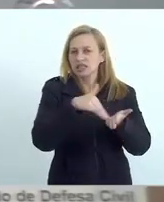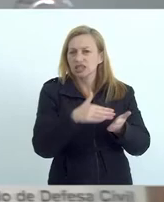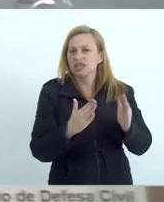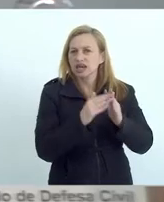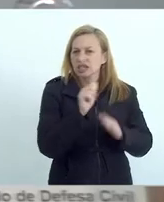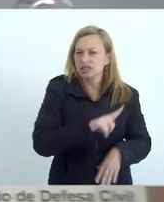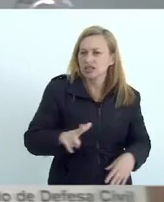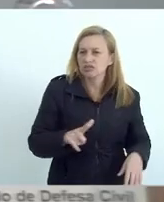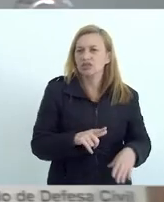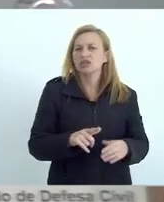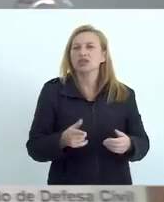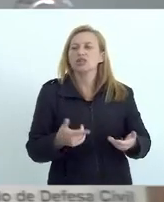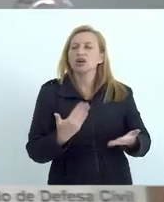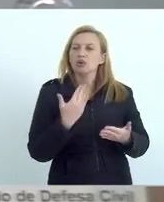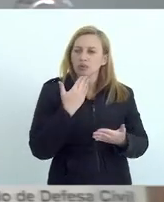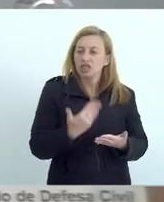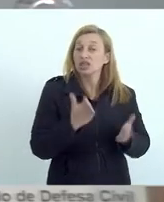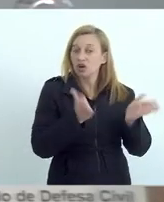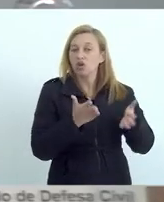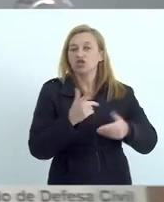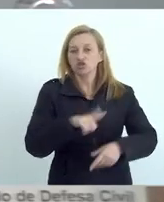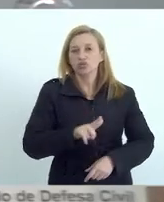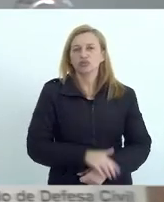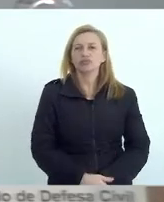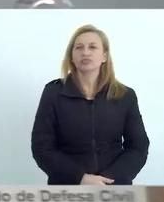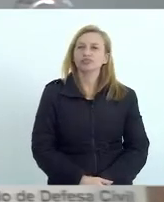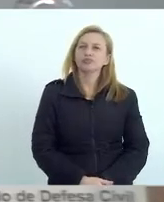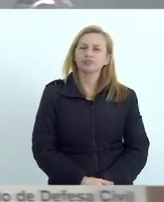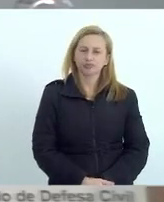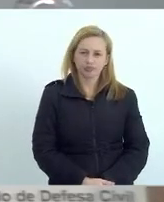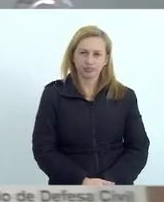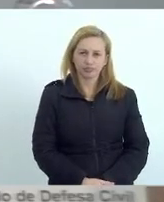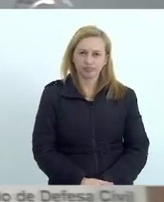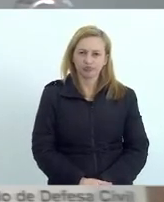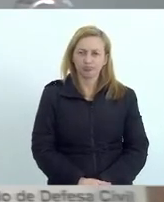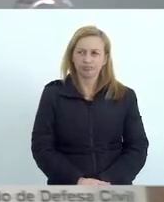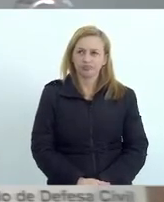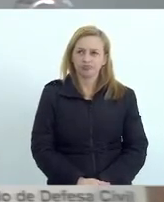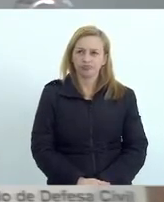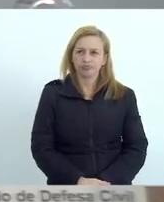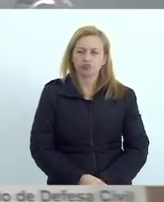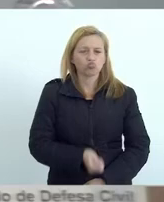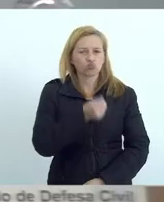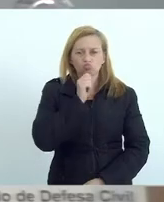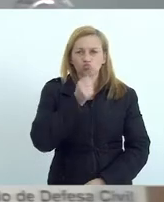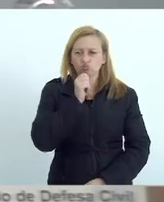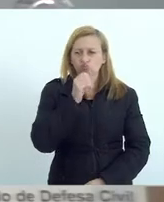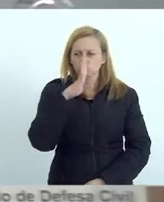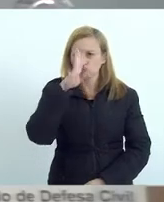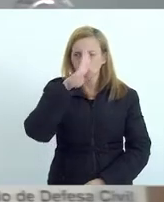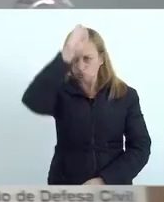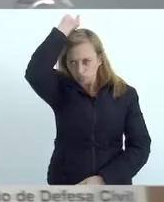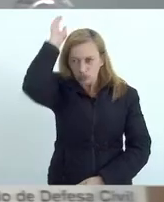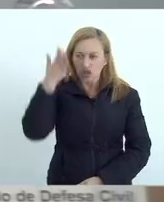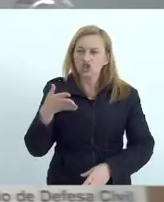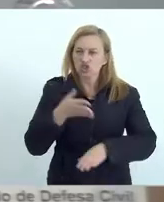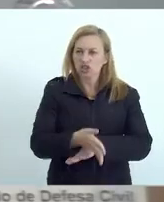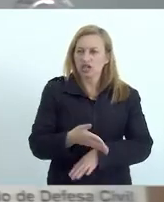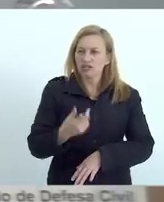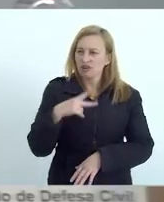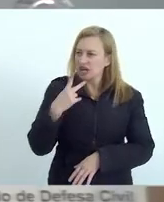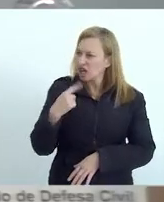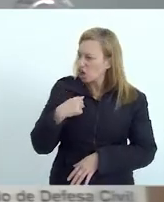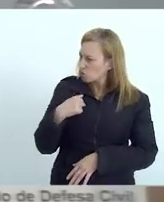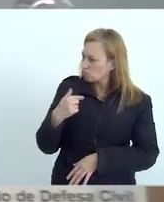da casa civil e toma-lhe citando agora nenhum bombeiro pode chegar e falar que eu não